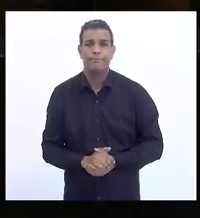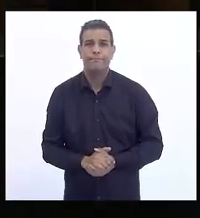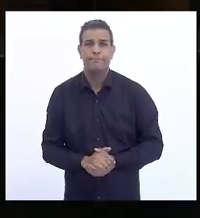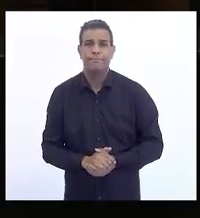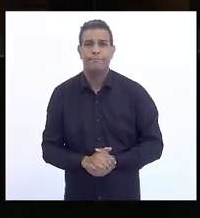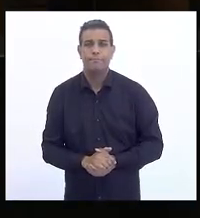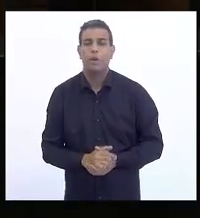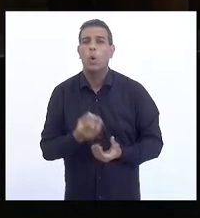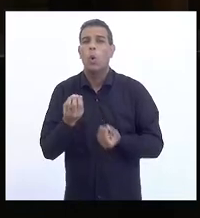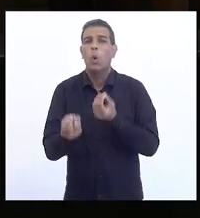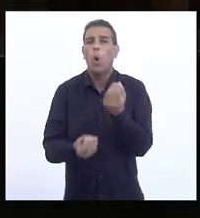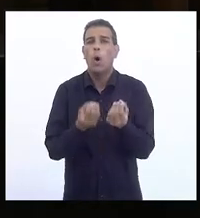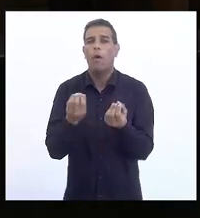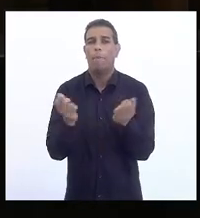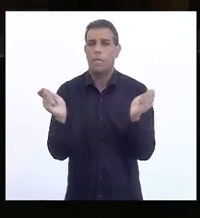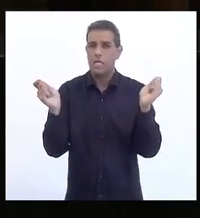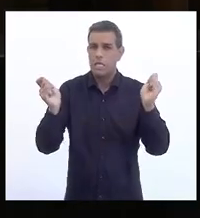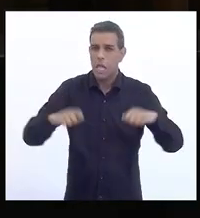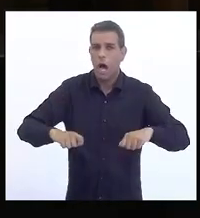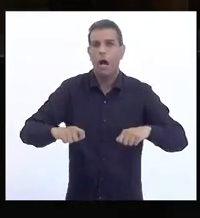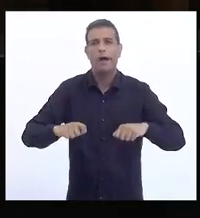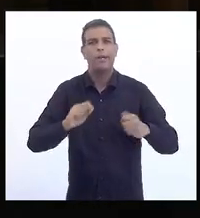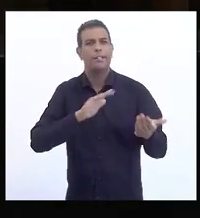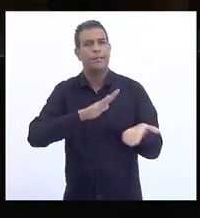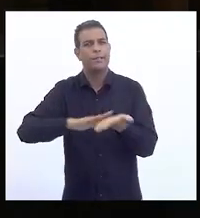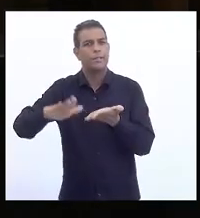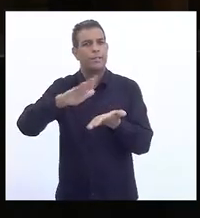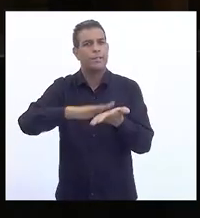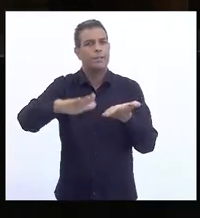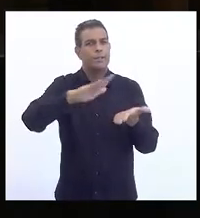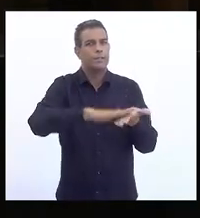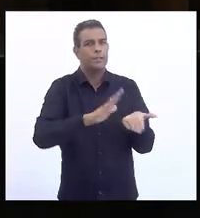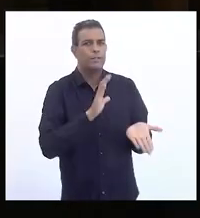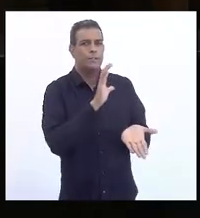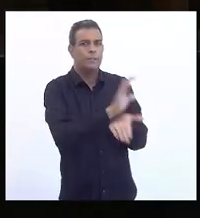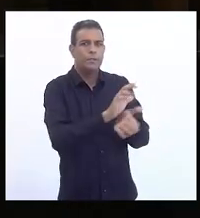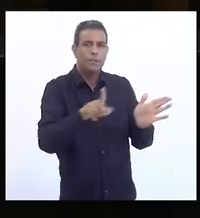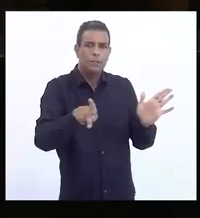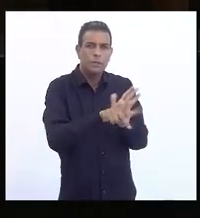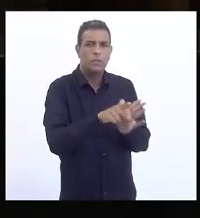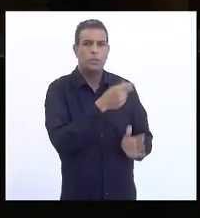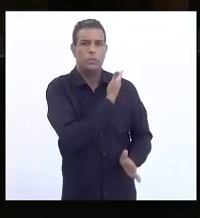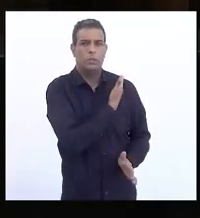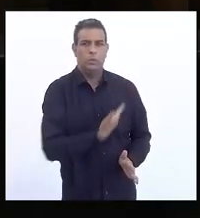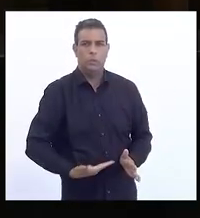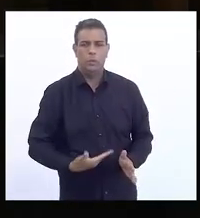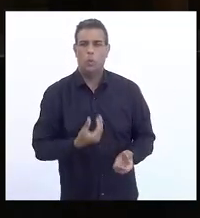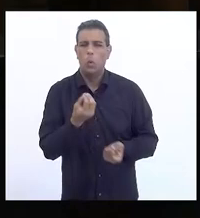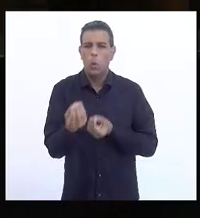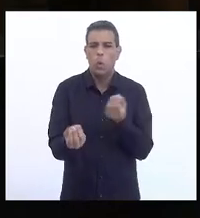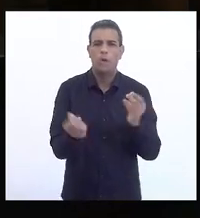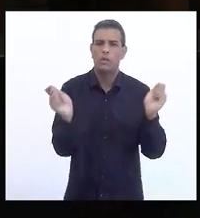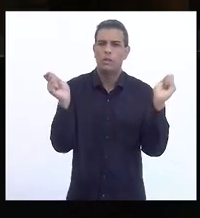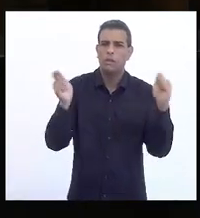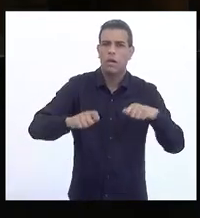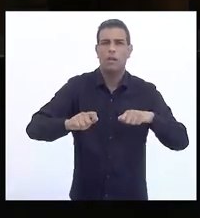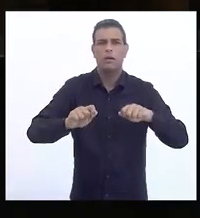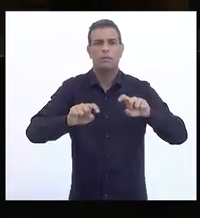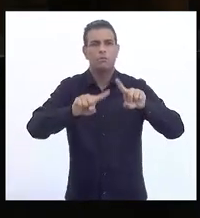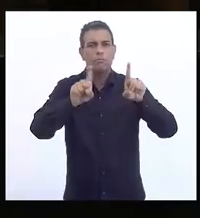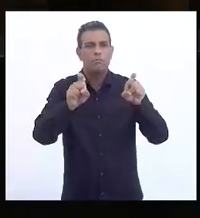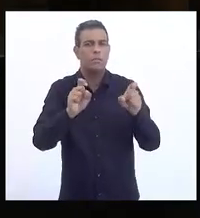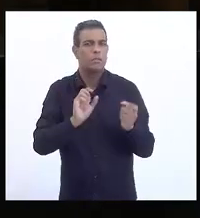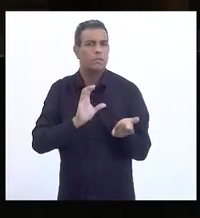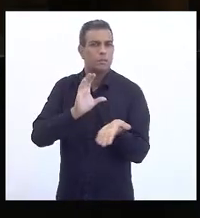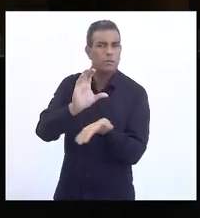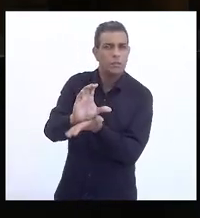que e como gastar e investir o dinheiro público. Isso se dá por maior eficiência na arrecadação,